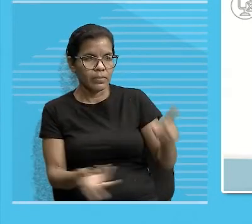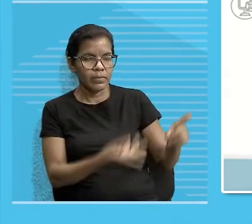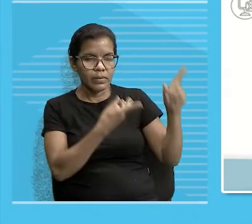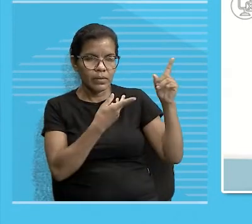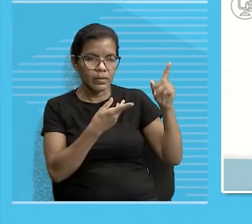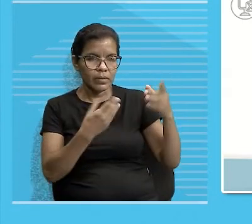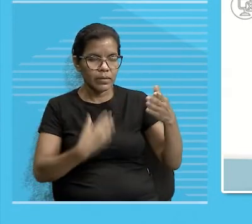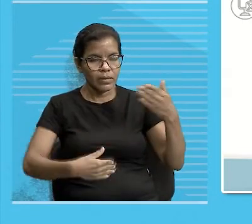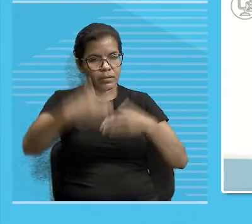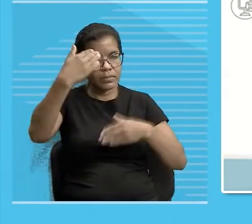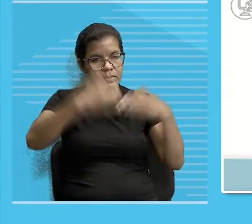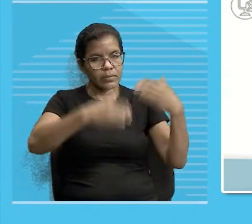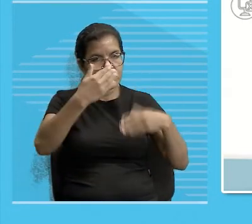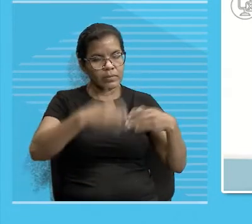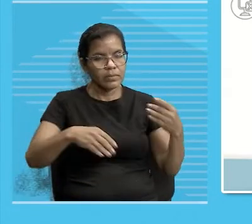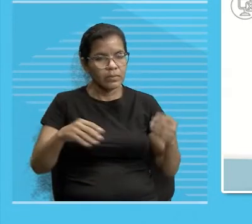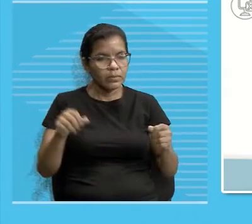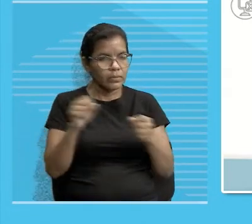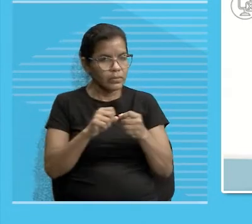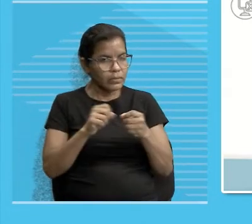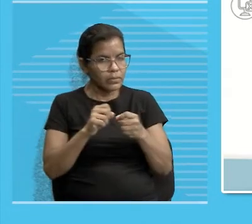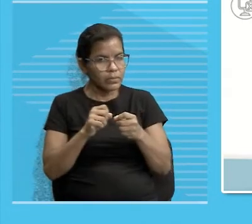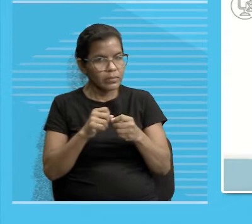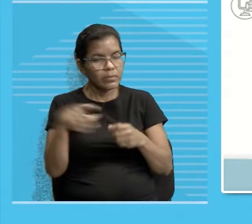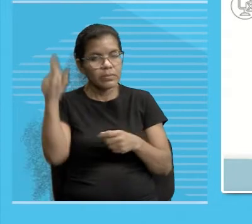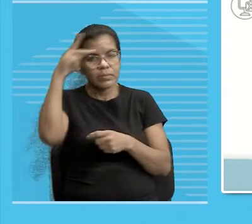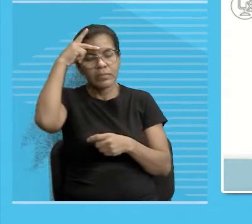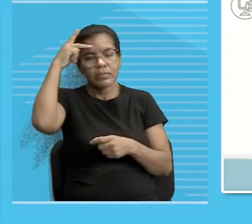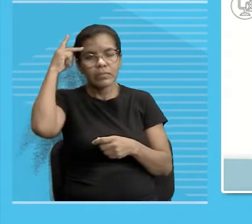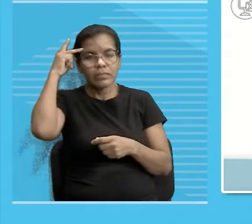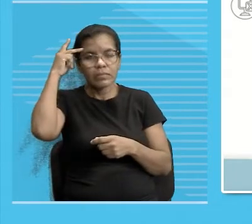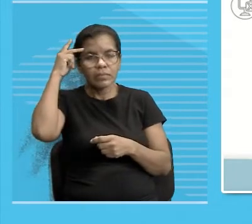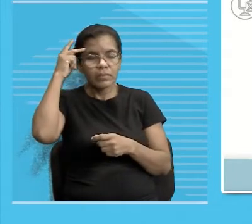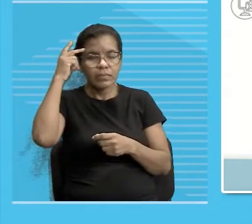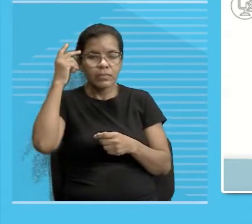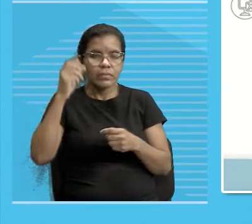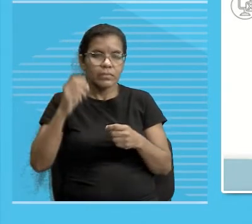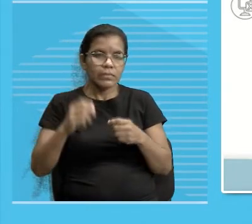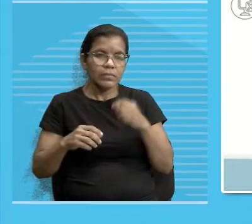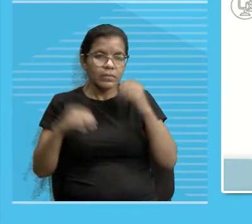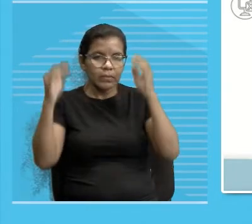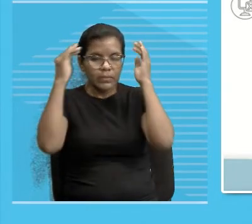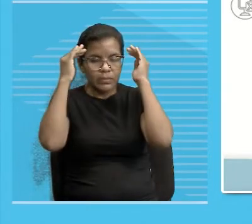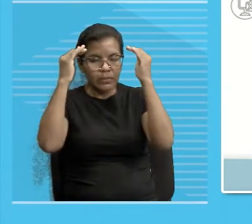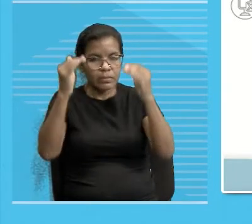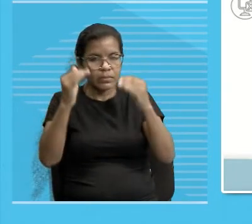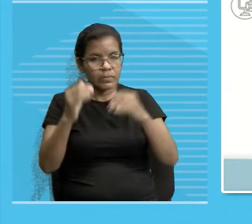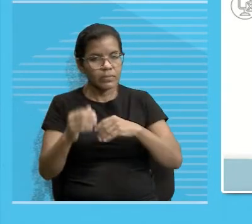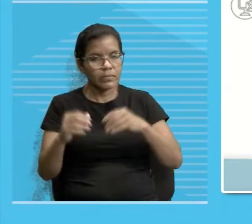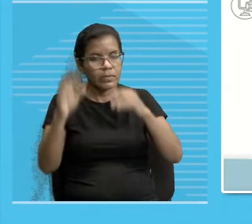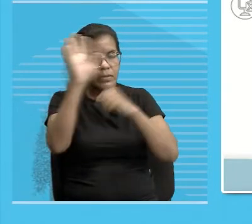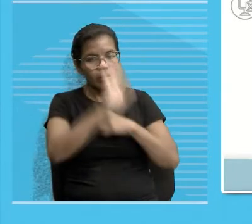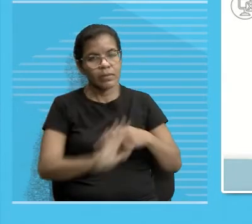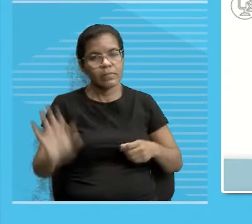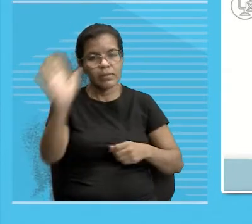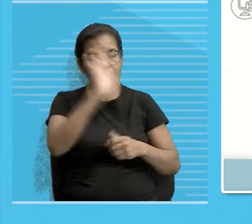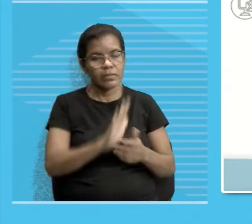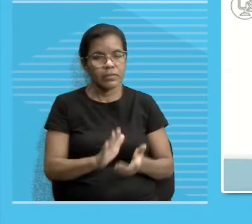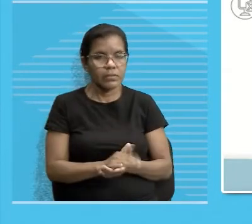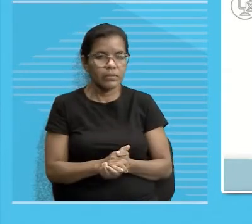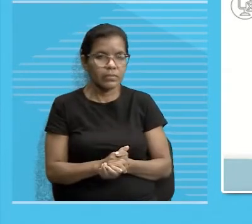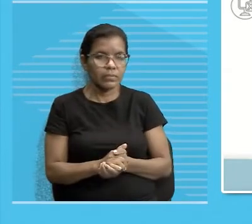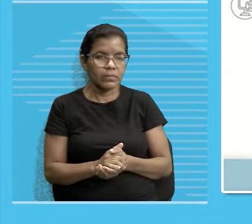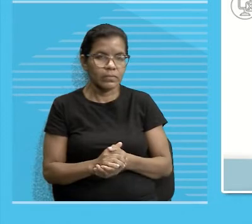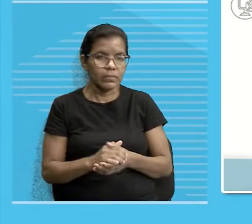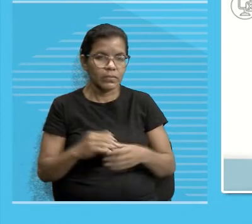fazendo as pessoas se educarem, né, cristianizarem, se evangelizarem por imagens.